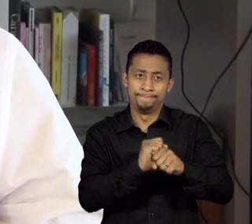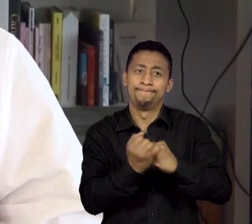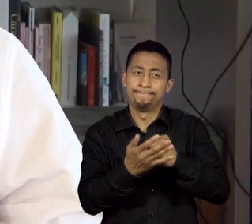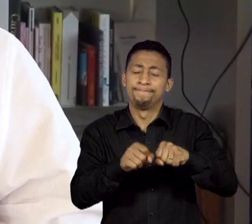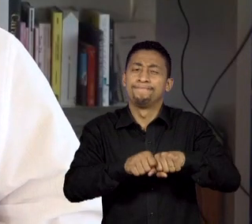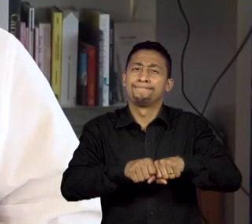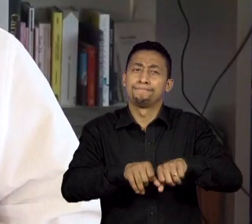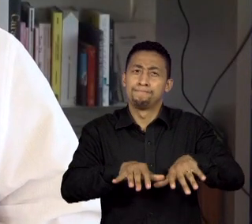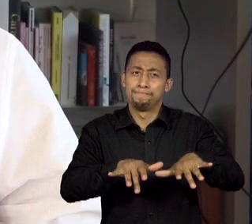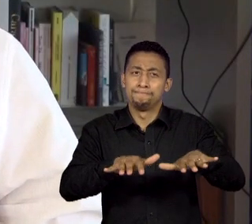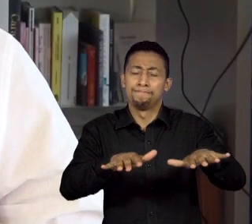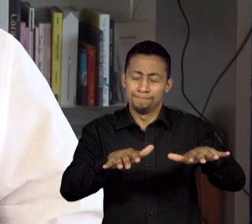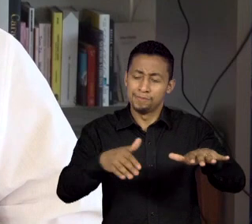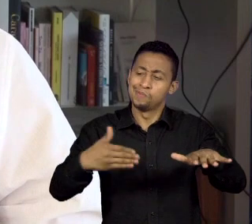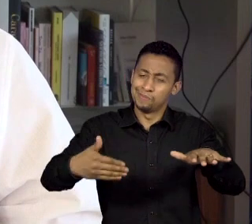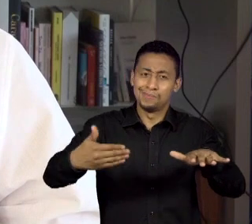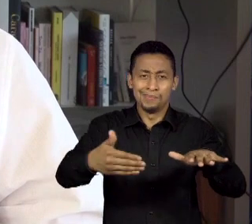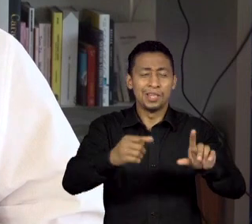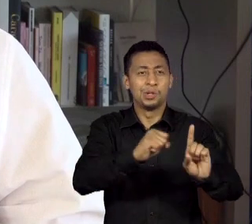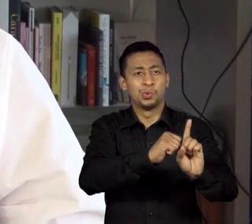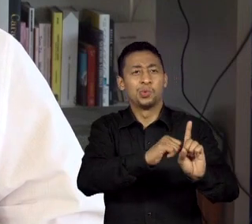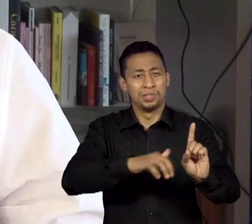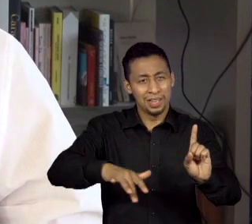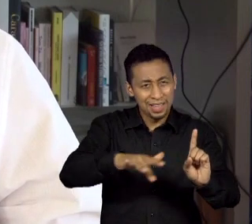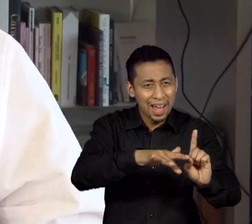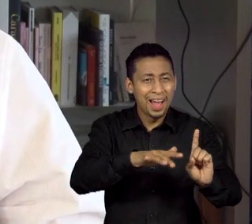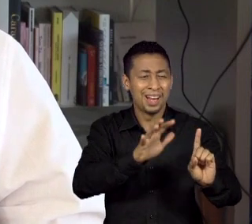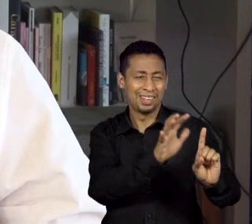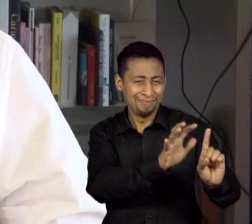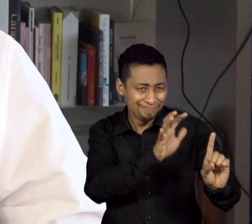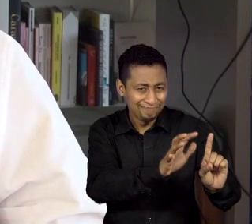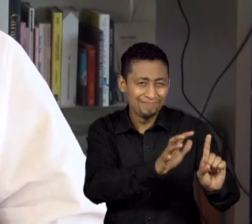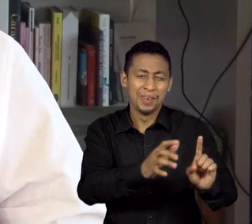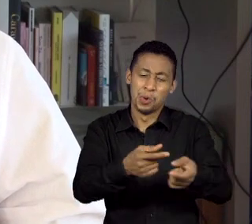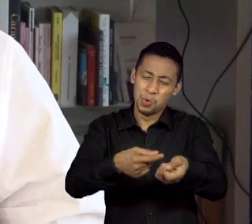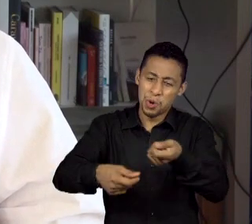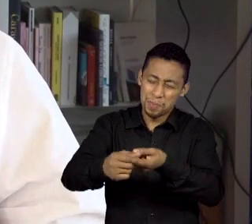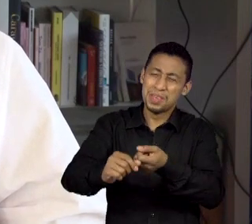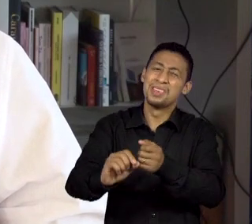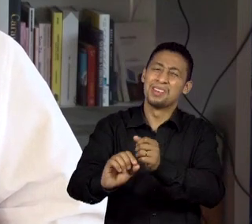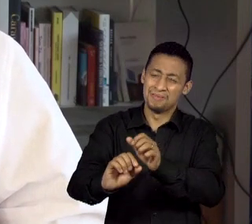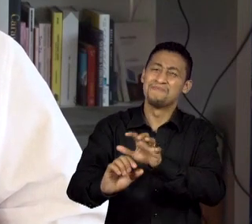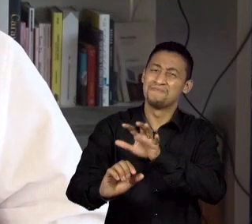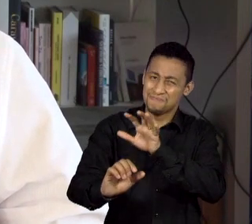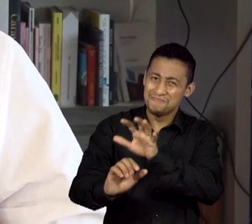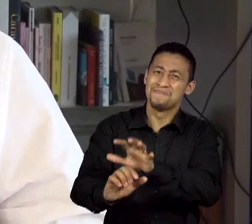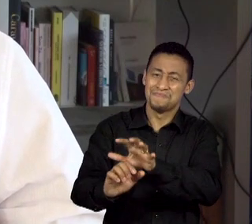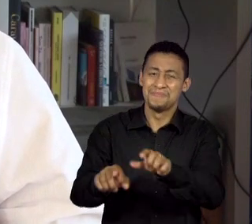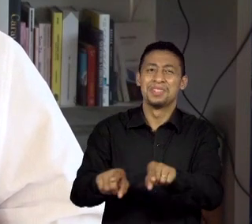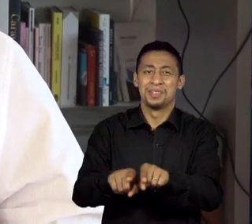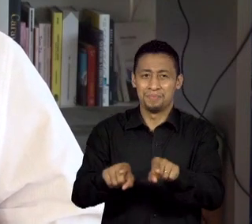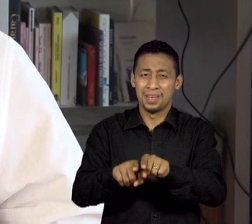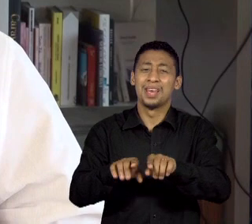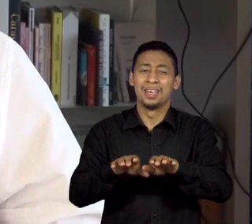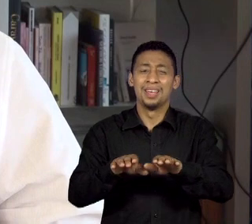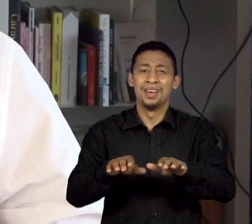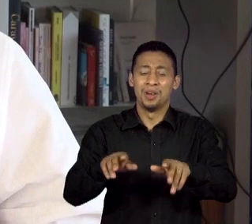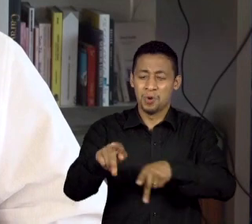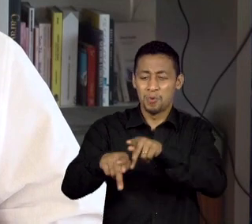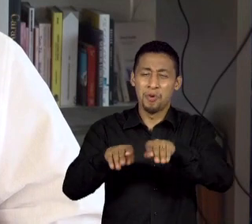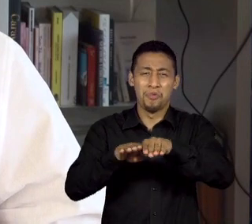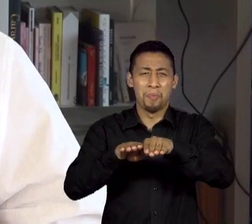traz consequências sociais, econômicas terríveis, né? E aumenta a desigualdade